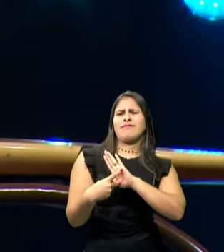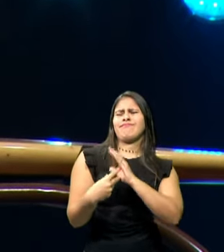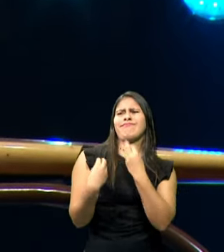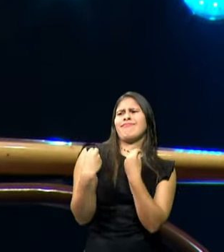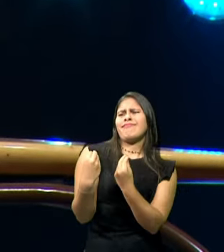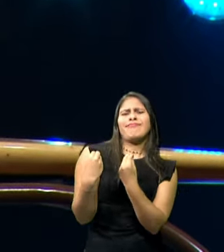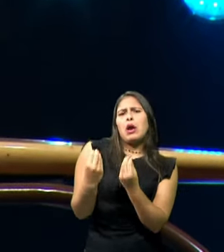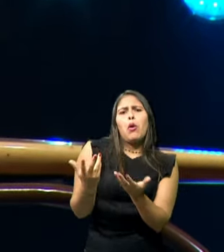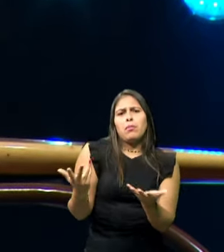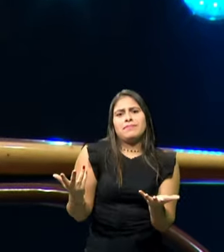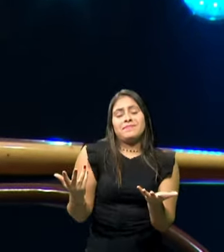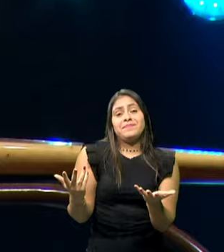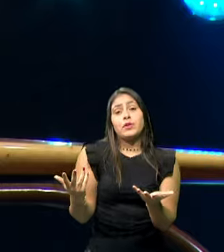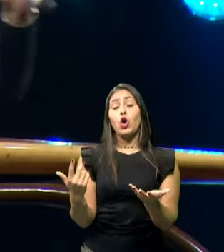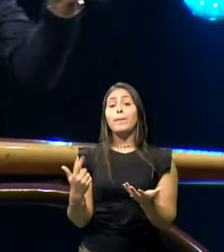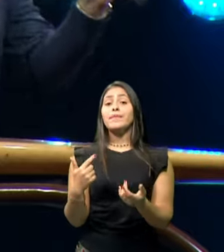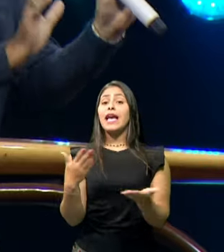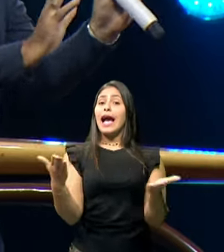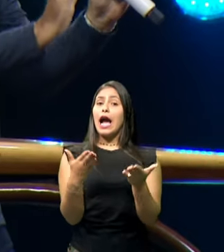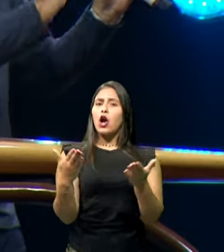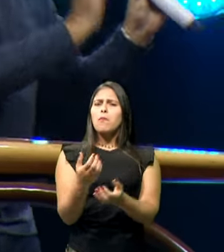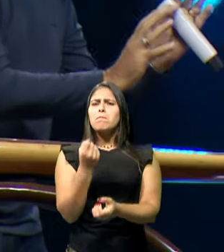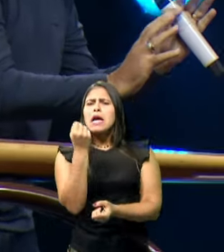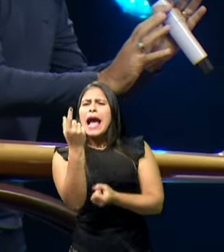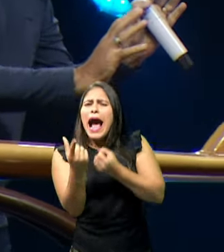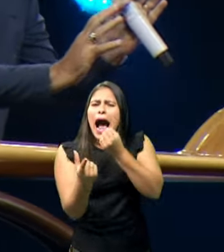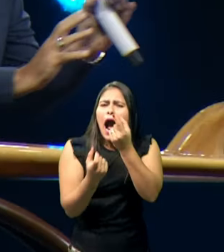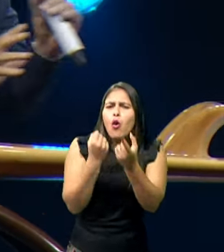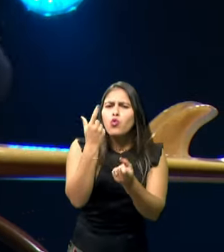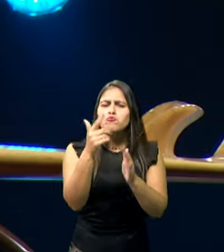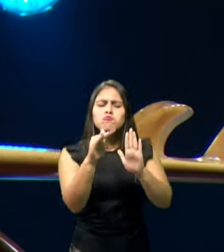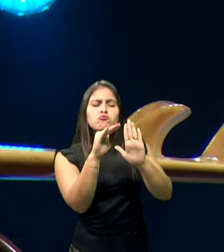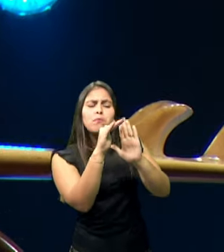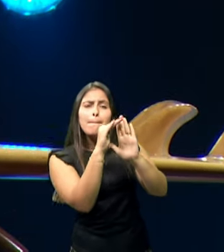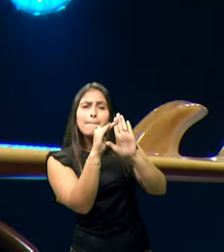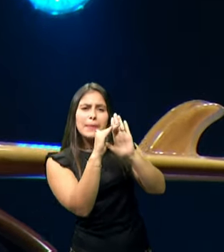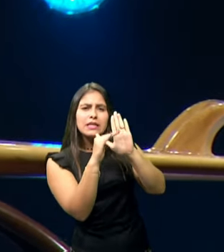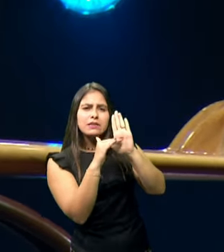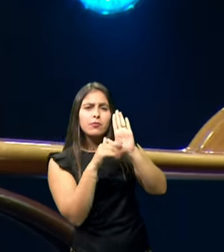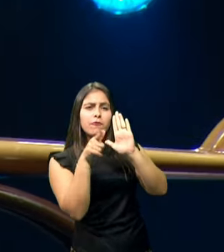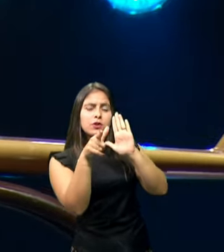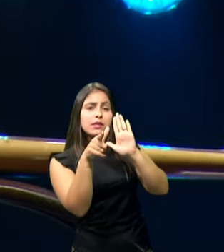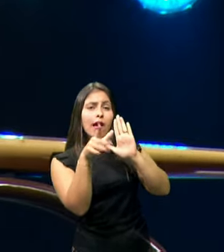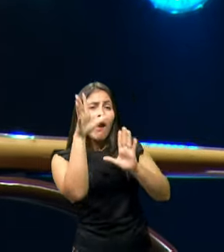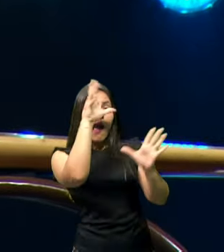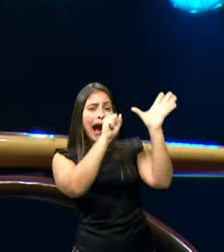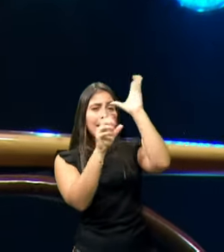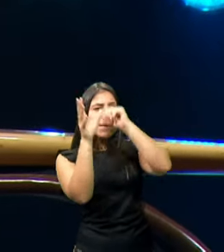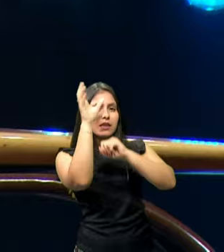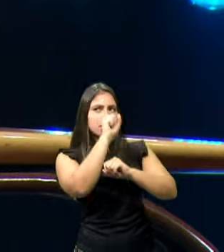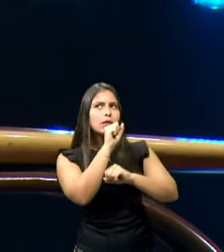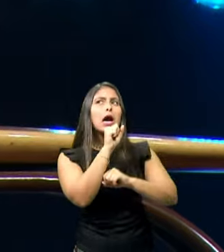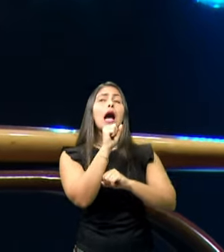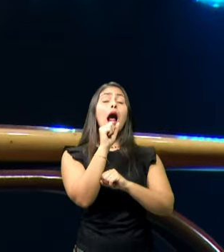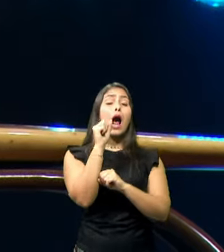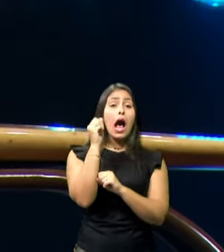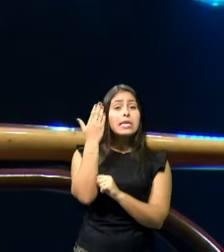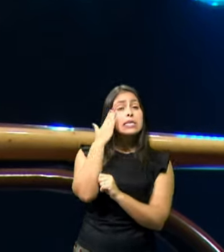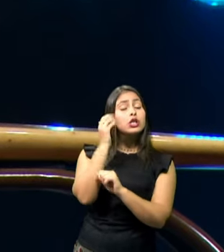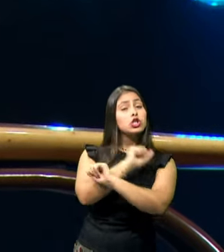isso? Então, eu vou te dar alguns elementos quando você for tomar decisões fundamentais na sua